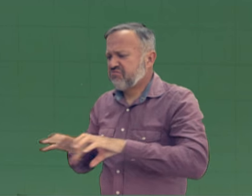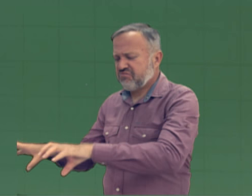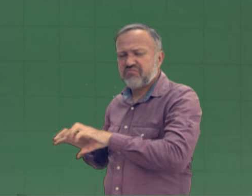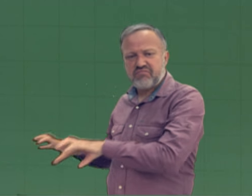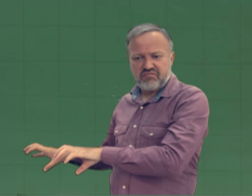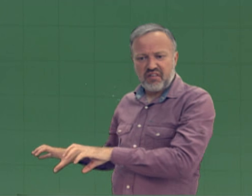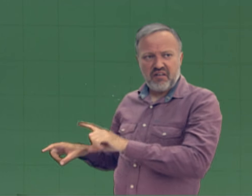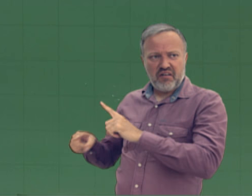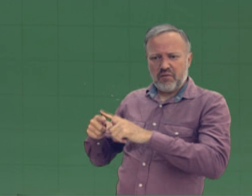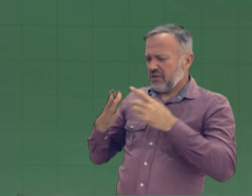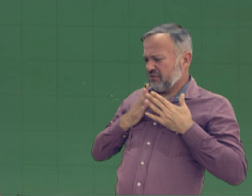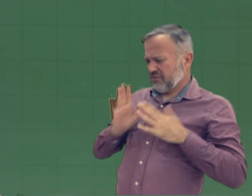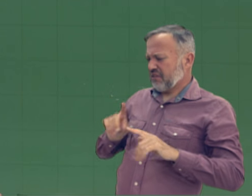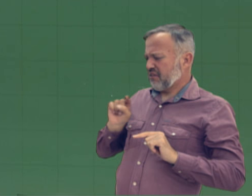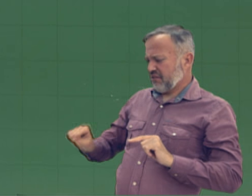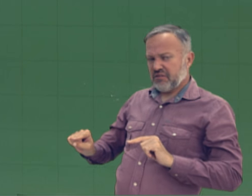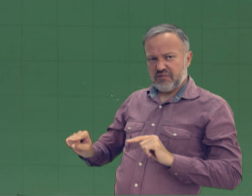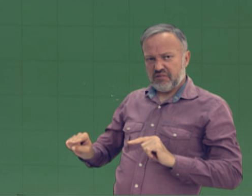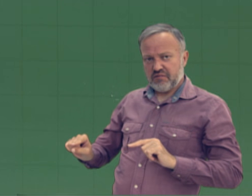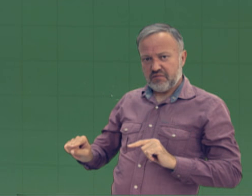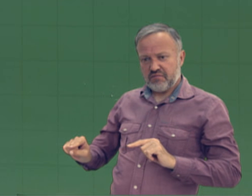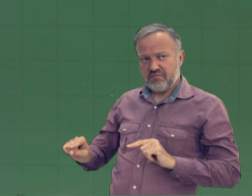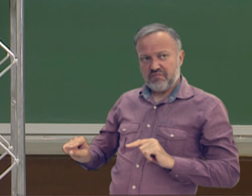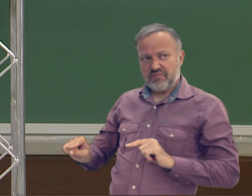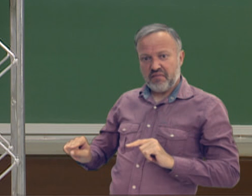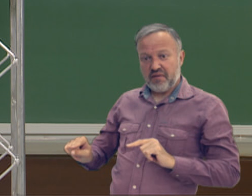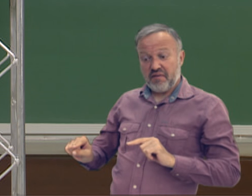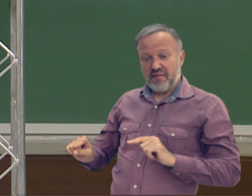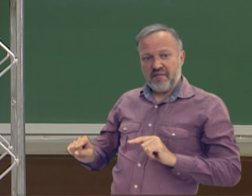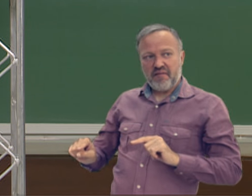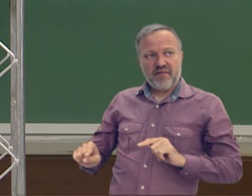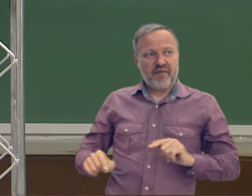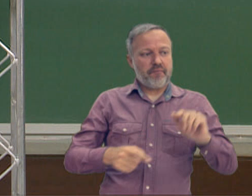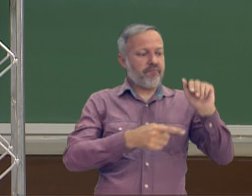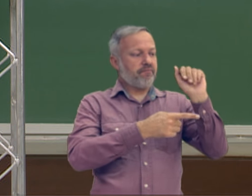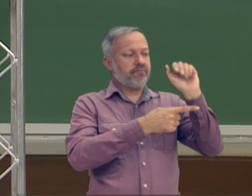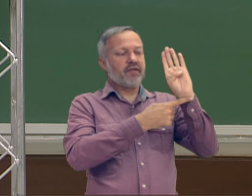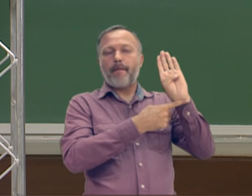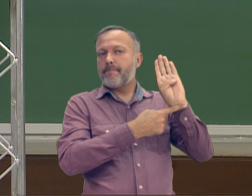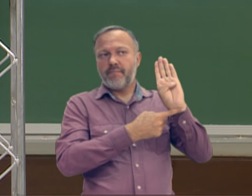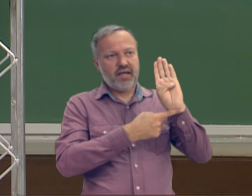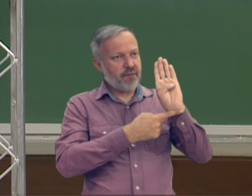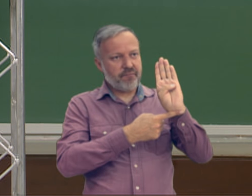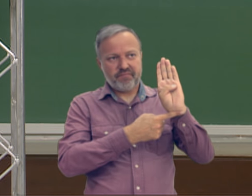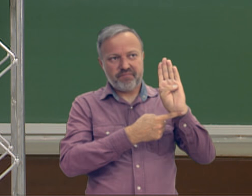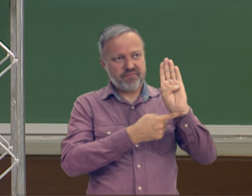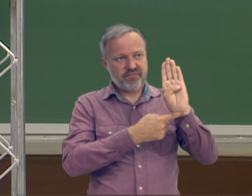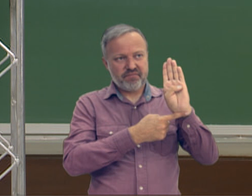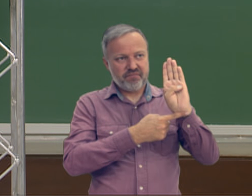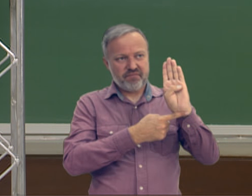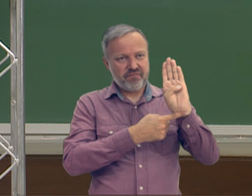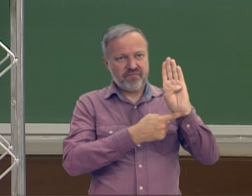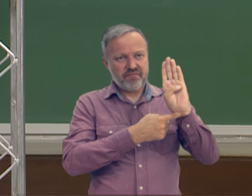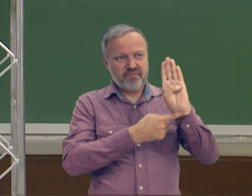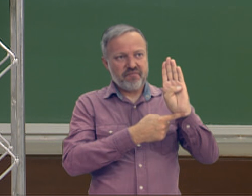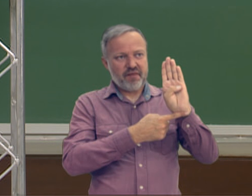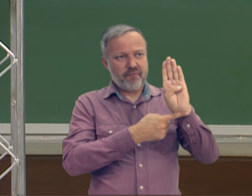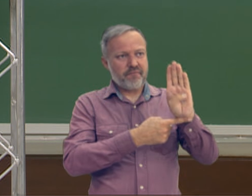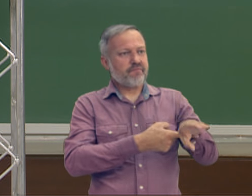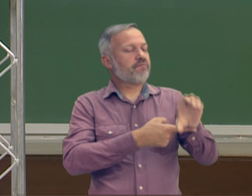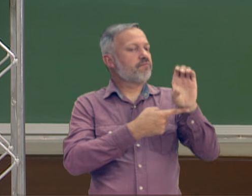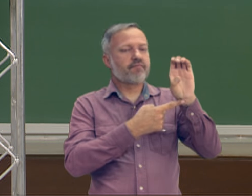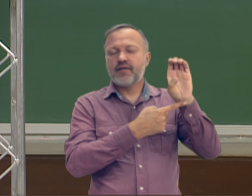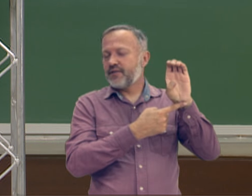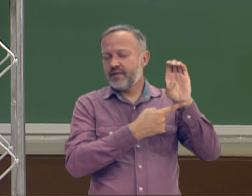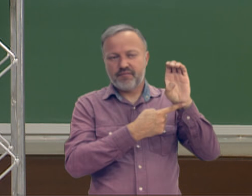B, eles comeram as abóboras, mas não quiseram parar na casa de Ubará. Eles pararam na casa de Ubará? Pararam na casa